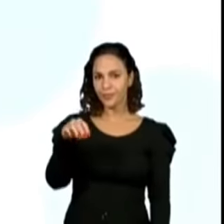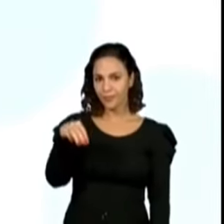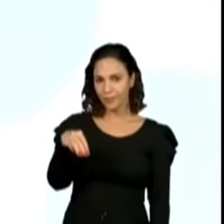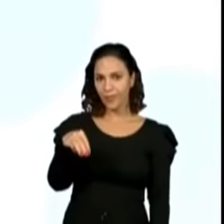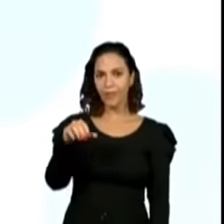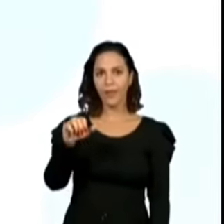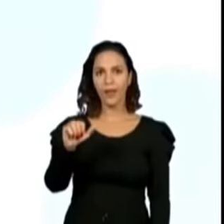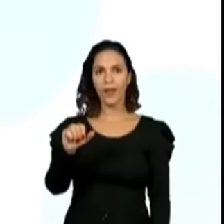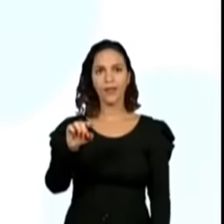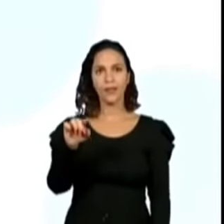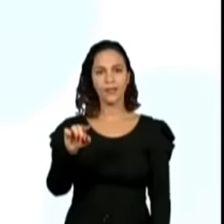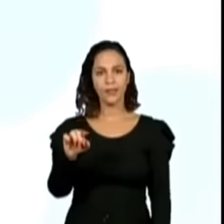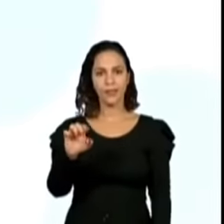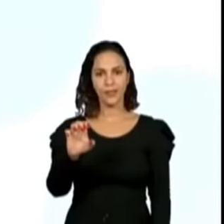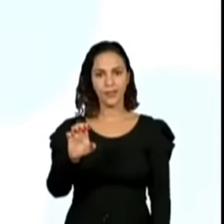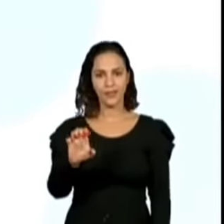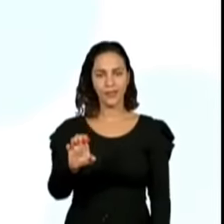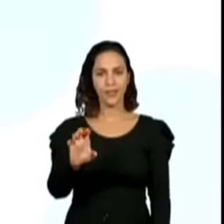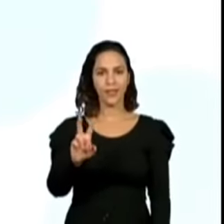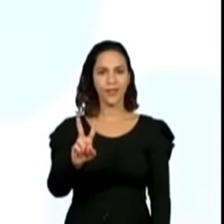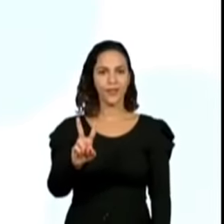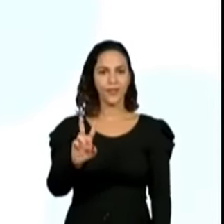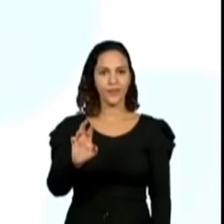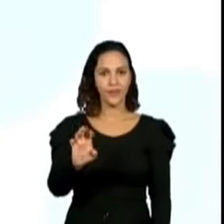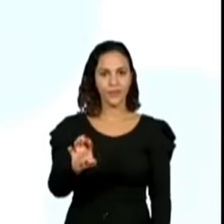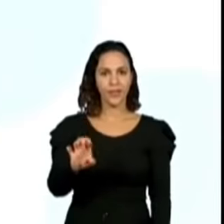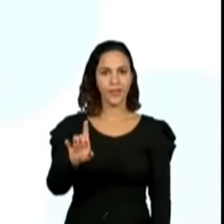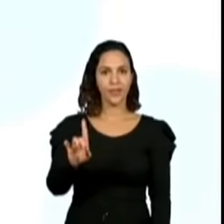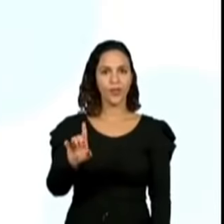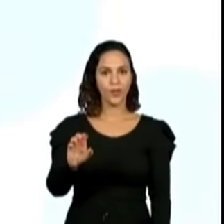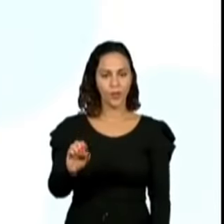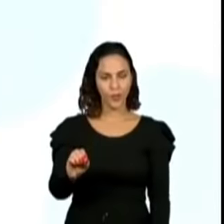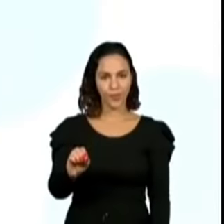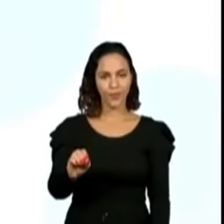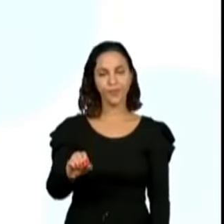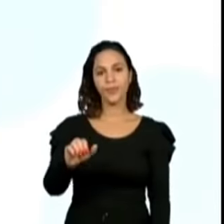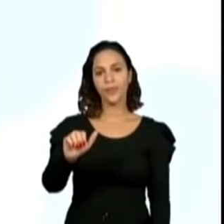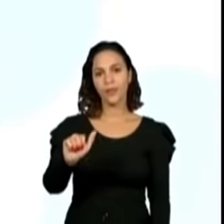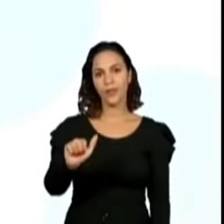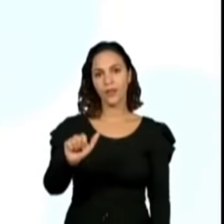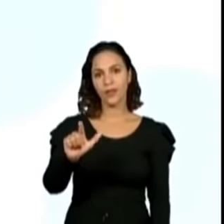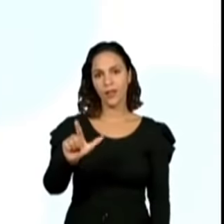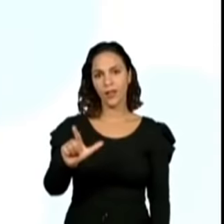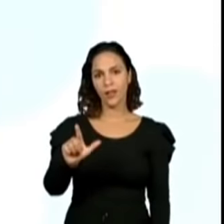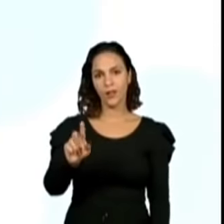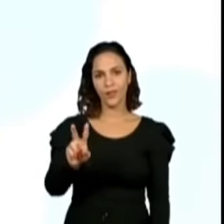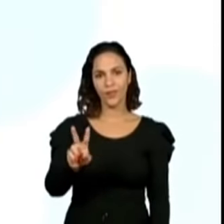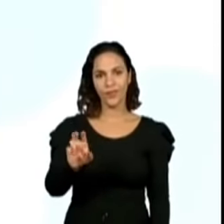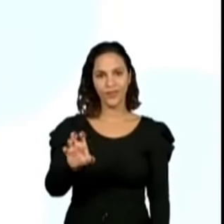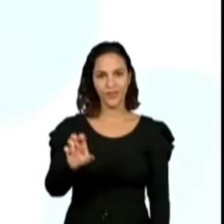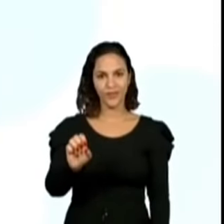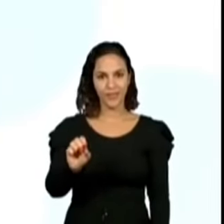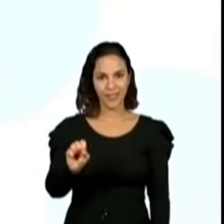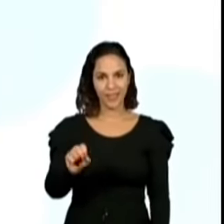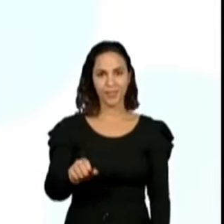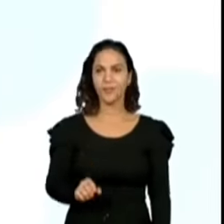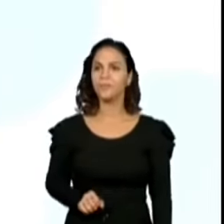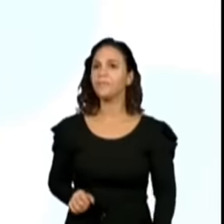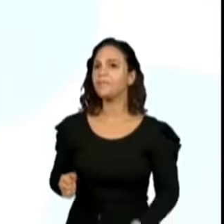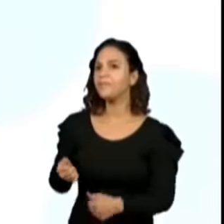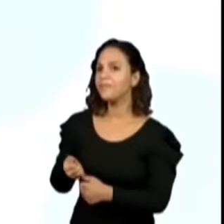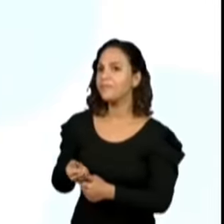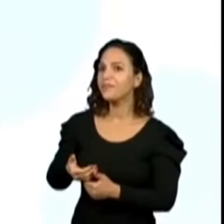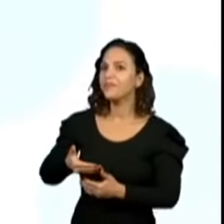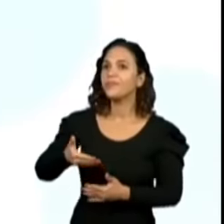Professora Patrícia. Olha, vários professores e professoras ali presentes também. A professora Renata, Kelly